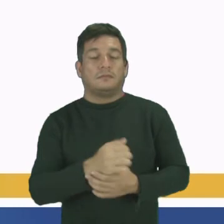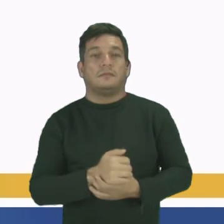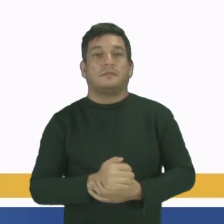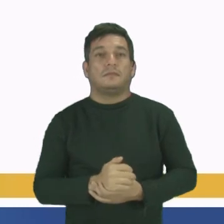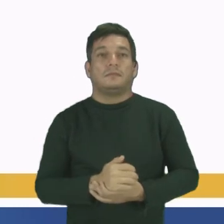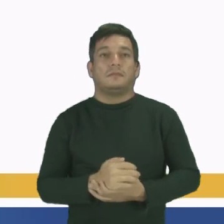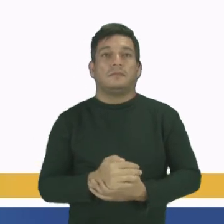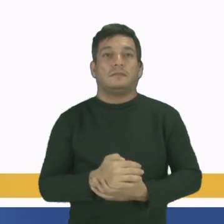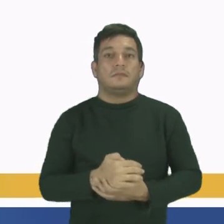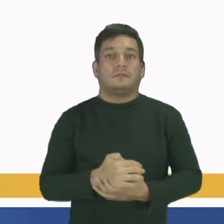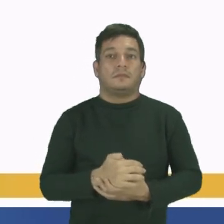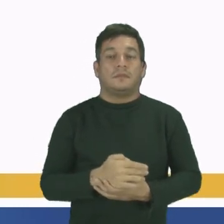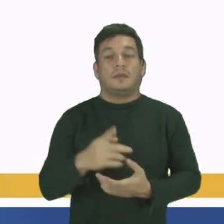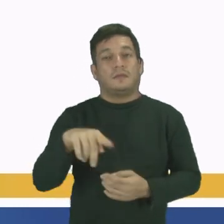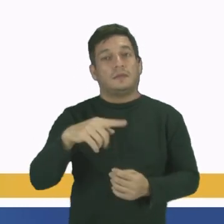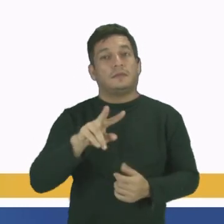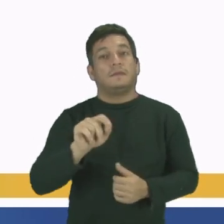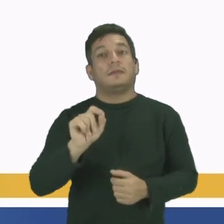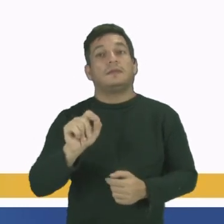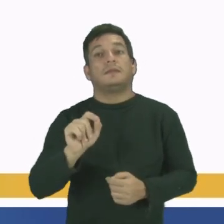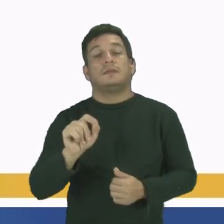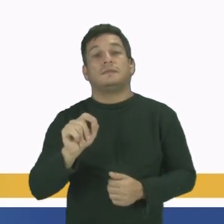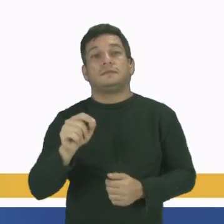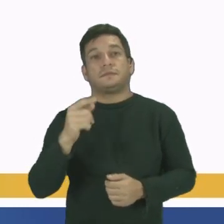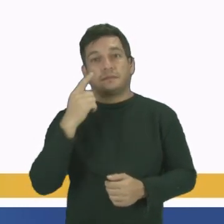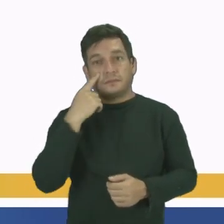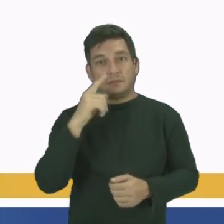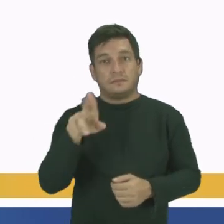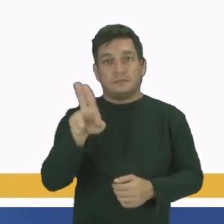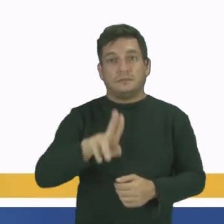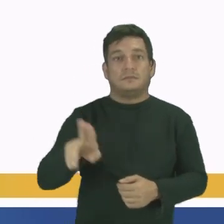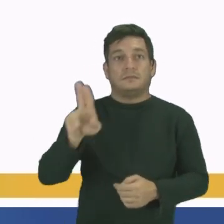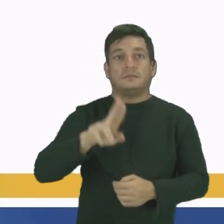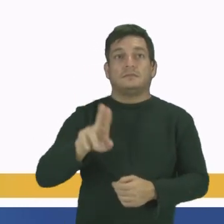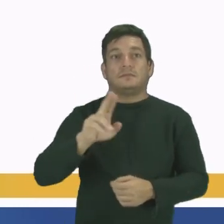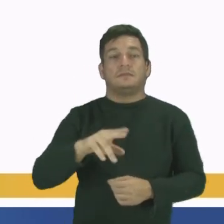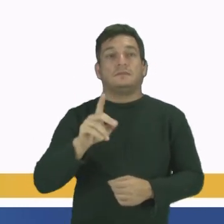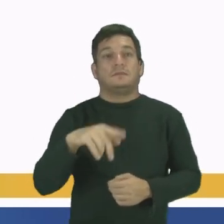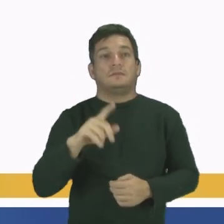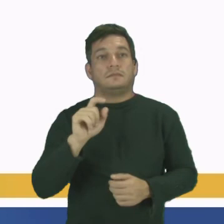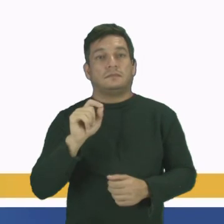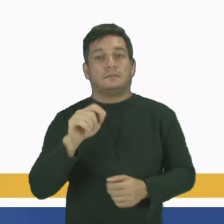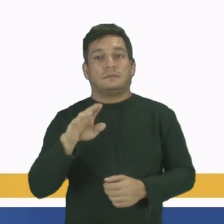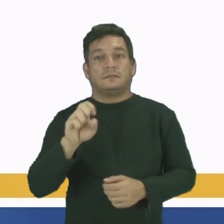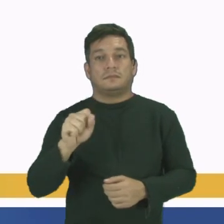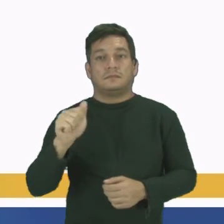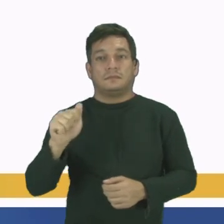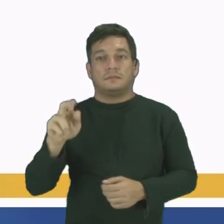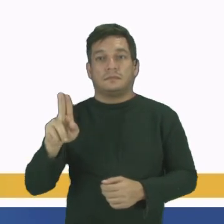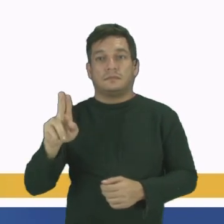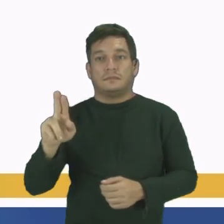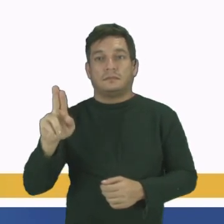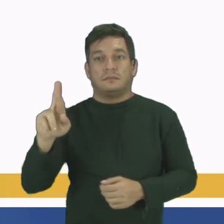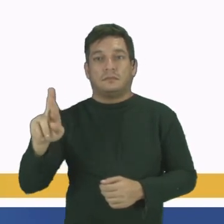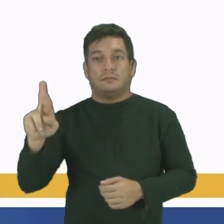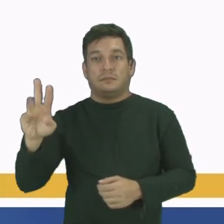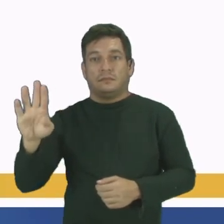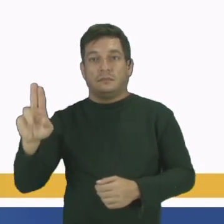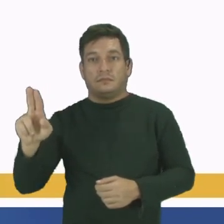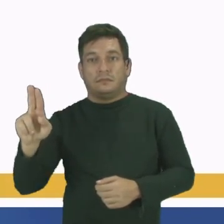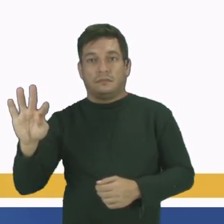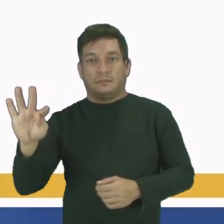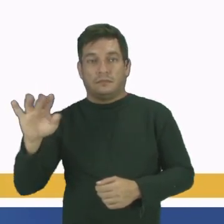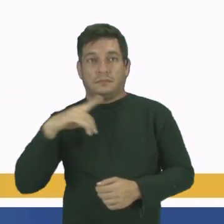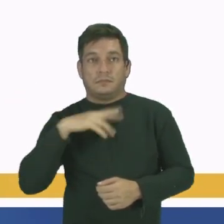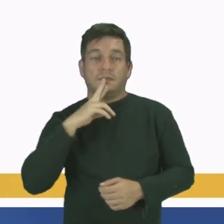6. E aí você vai mais uma vez utilizar o teorema de Sarry e que por sua vez nós teremos o